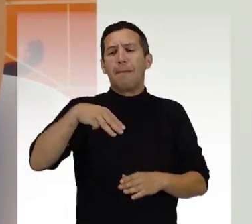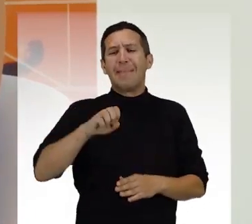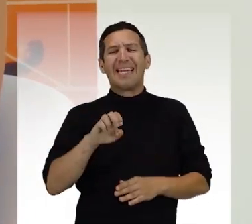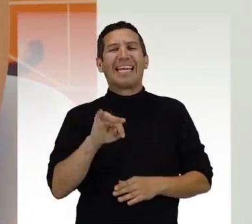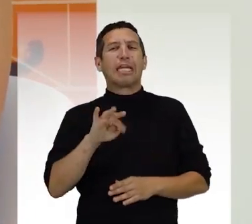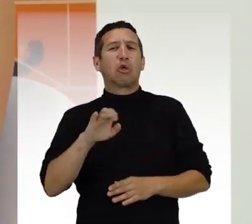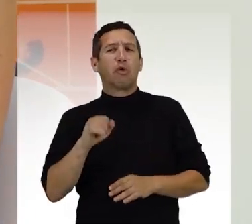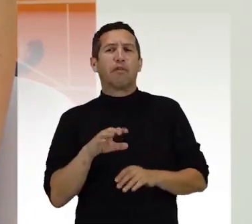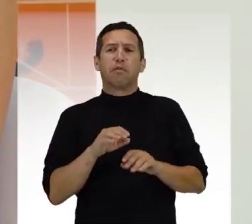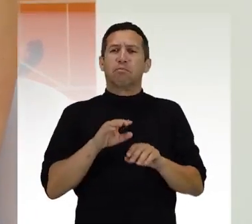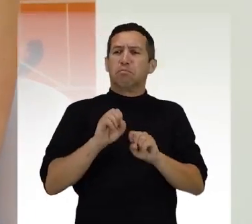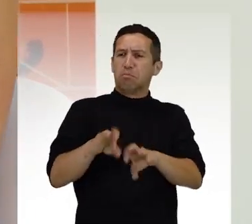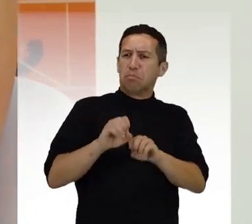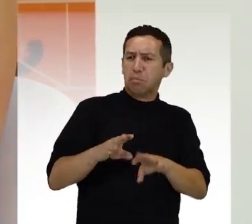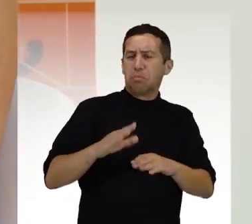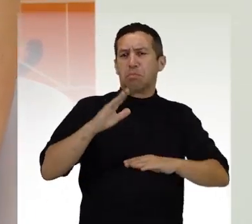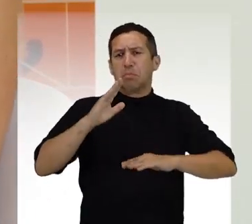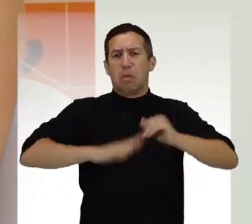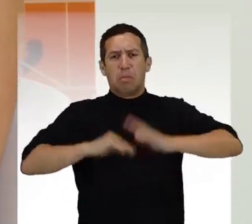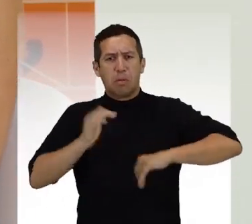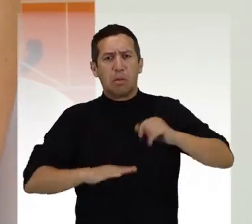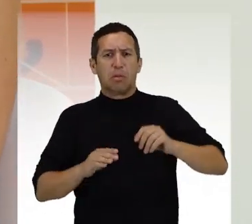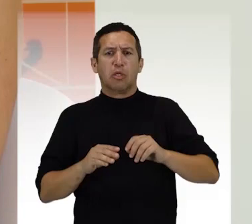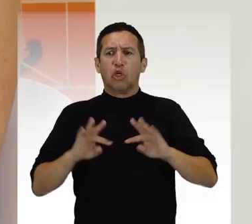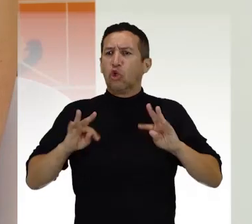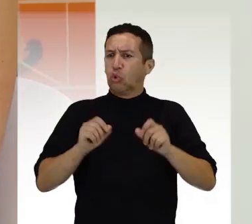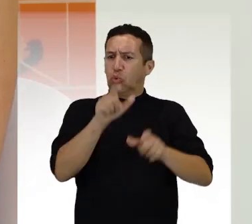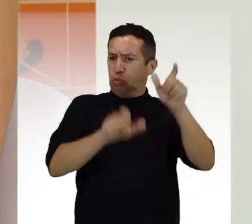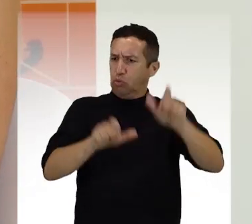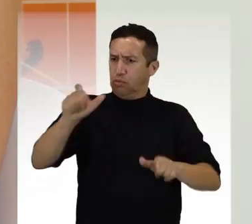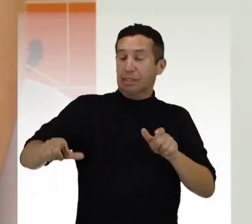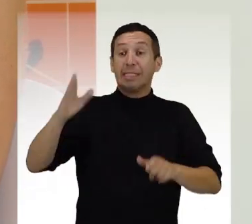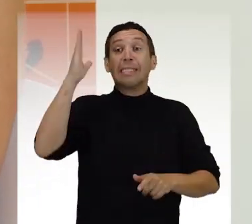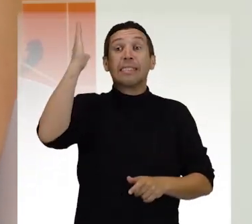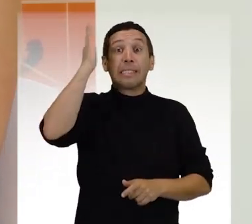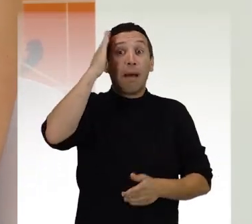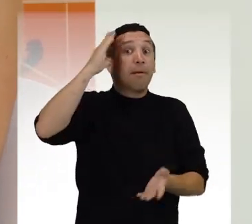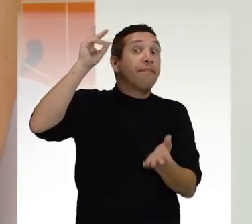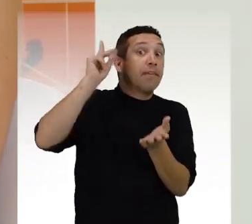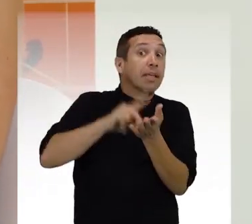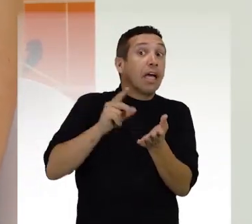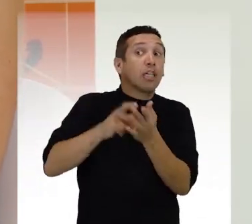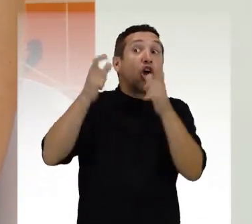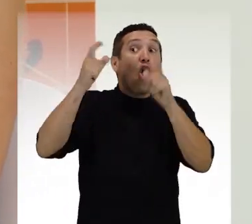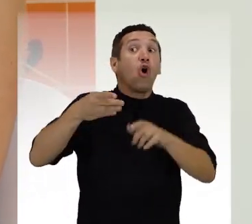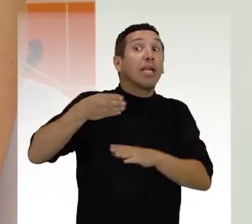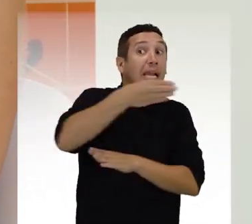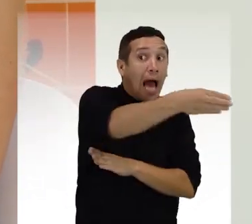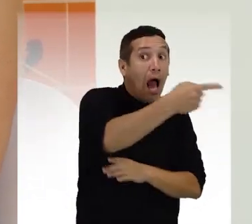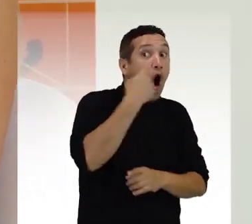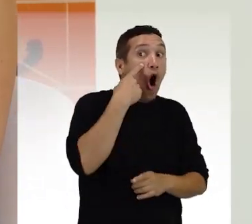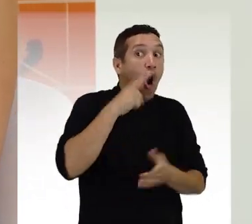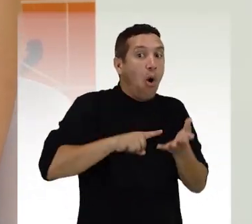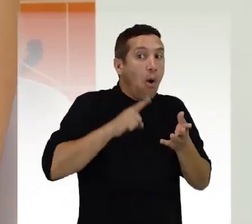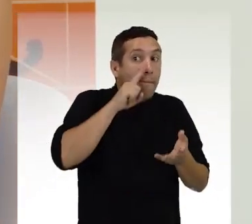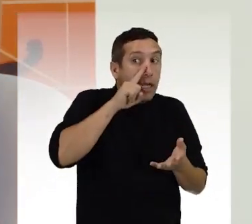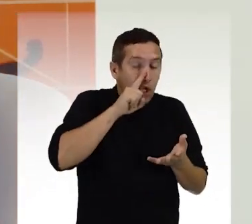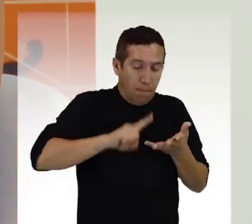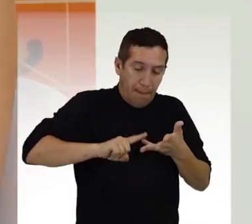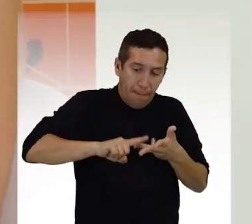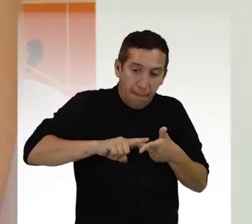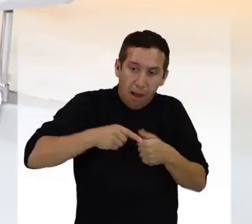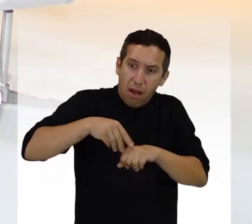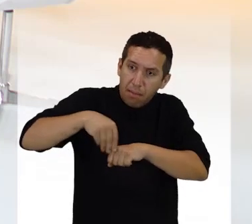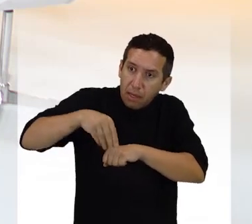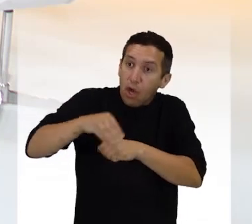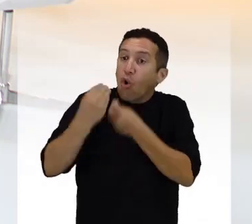não adianta você só ter uma mineradora que faz treinamentos, capacitação, que todos os trabalhadores saibam de fato